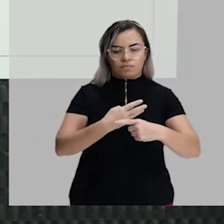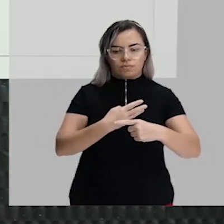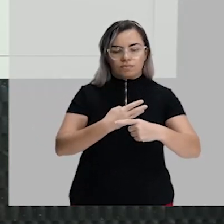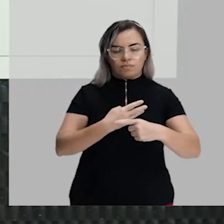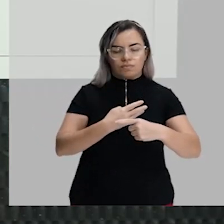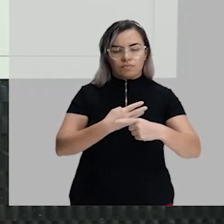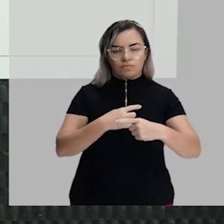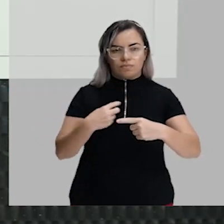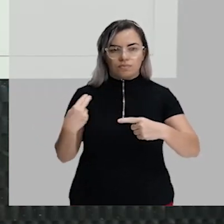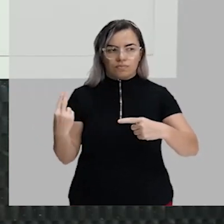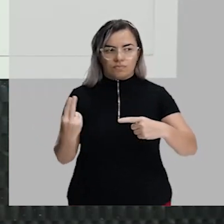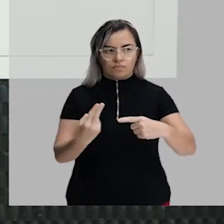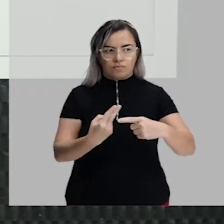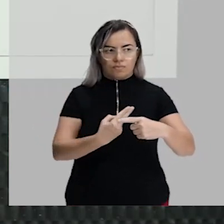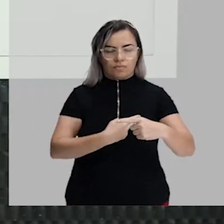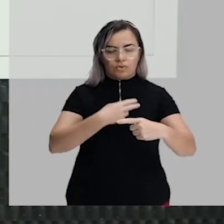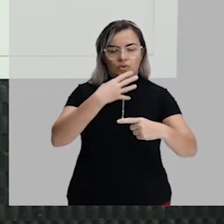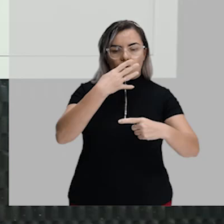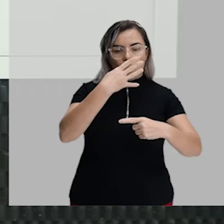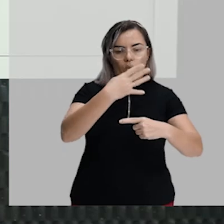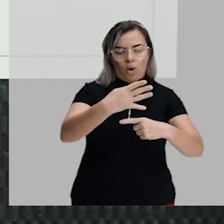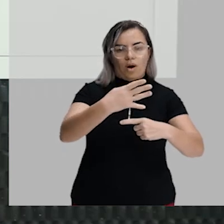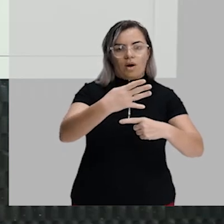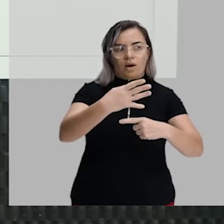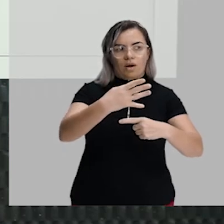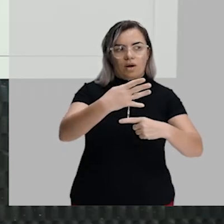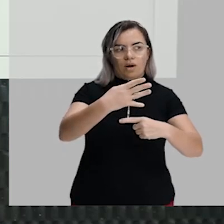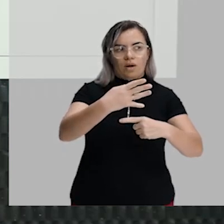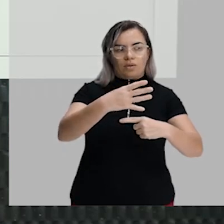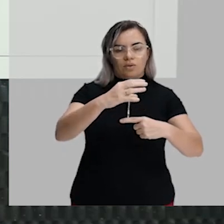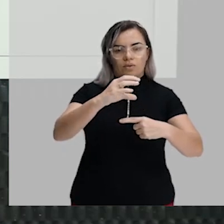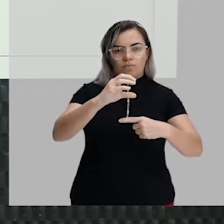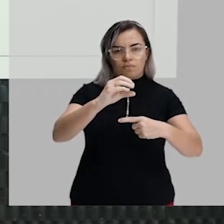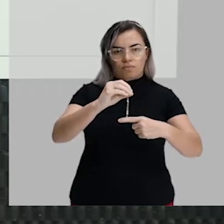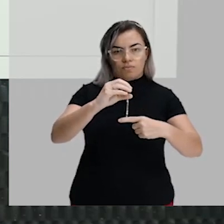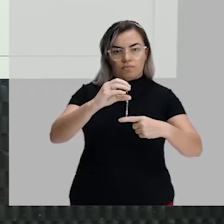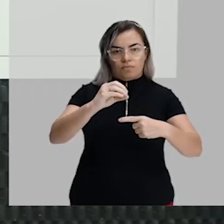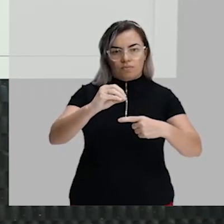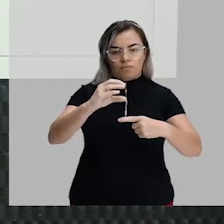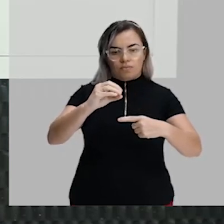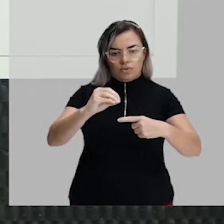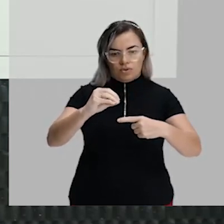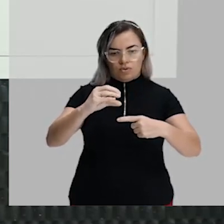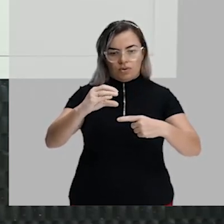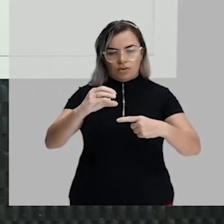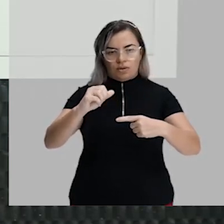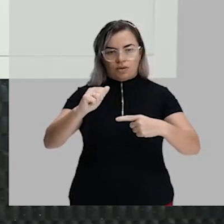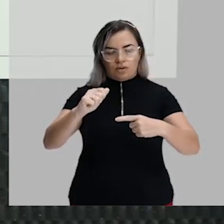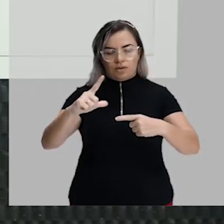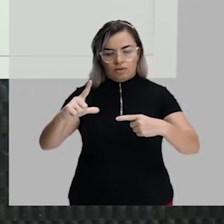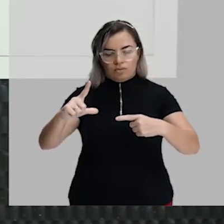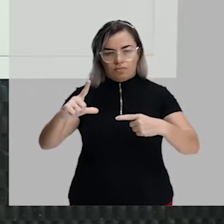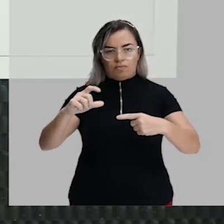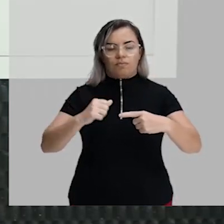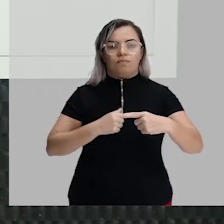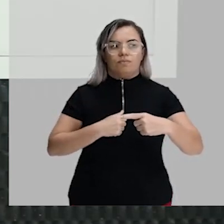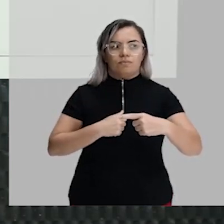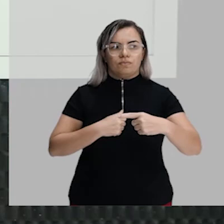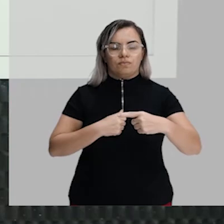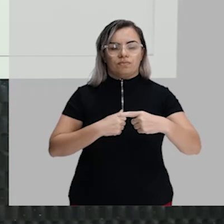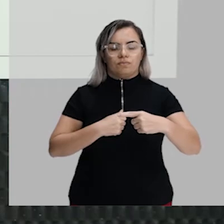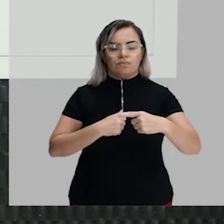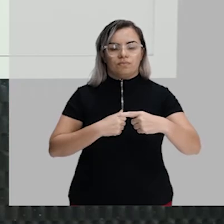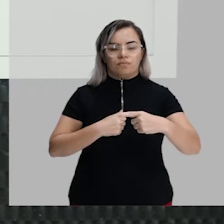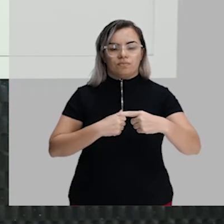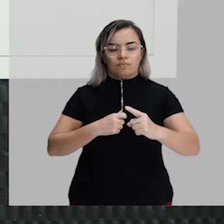Então, nós temos uma quantidade de calor de 4.000 calorias e